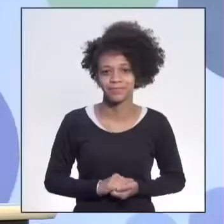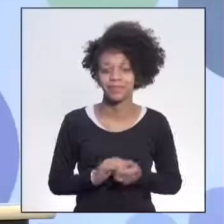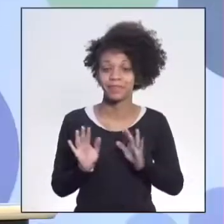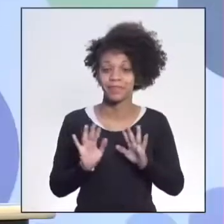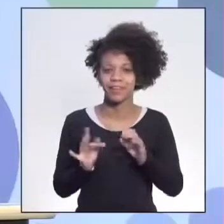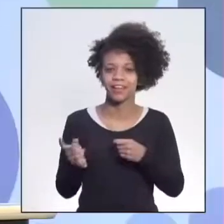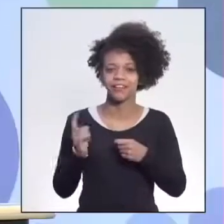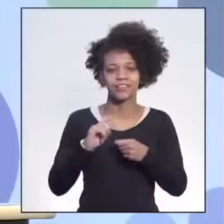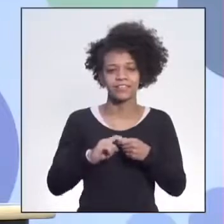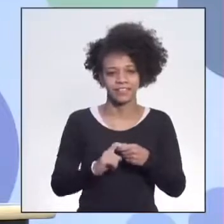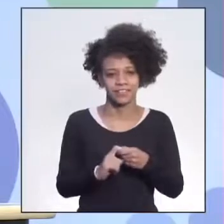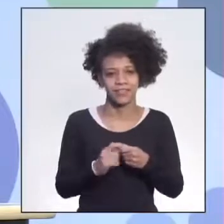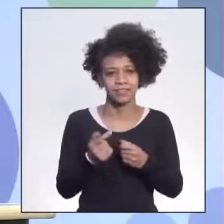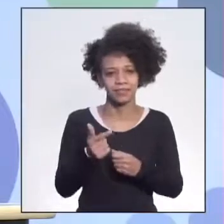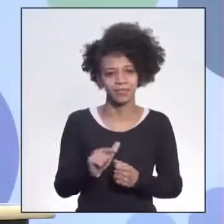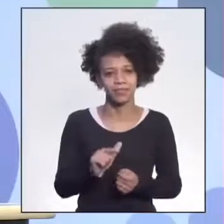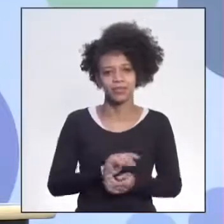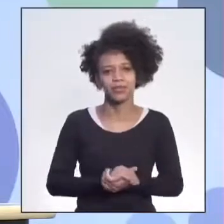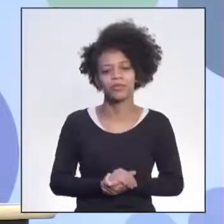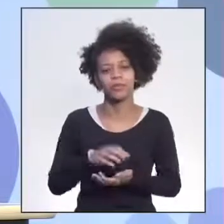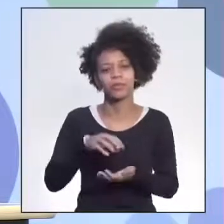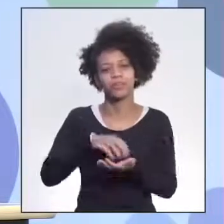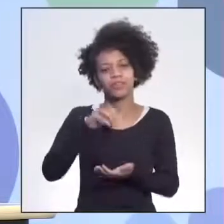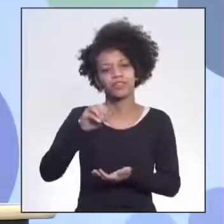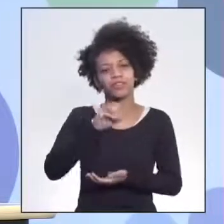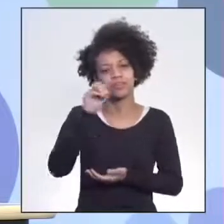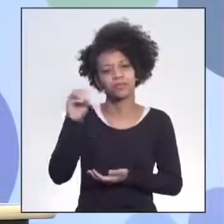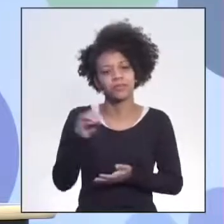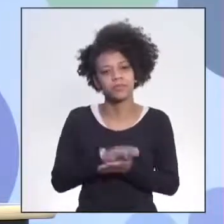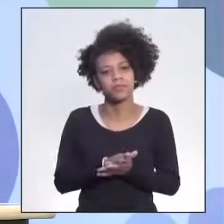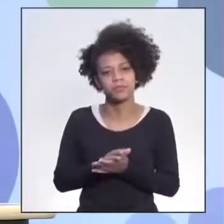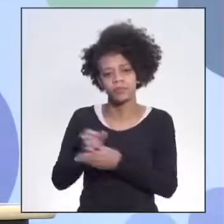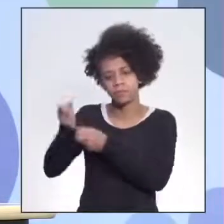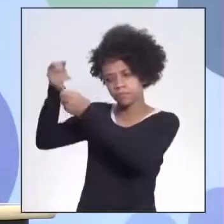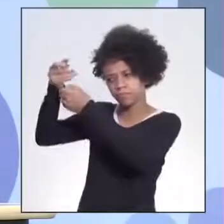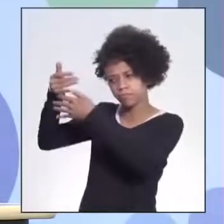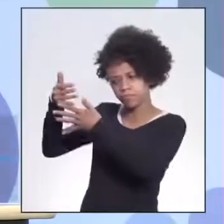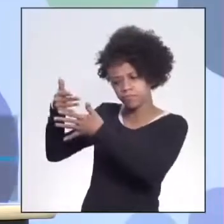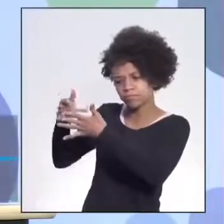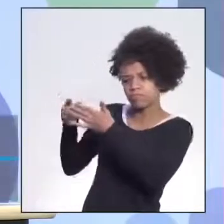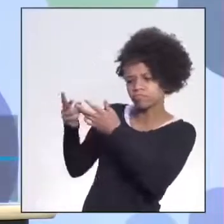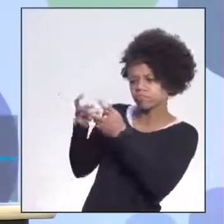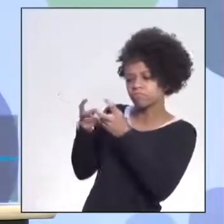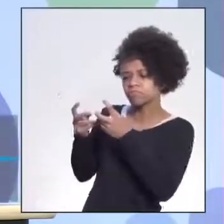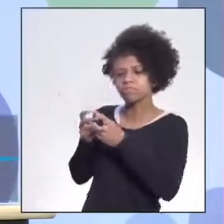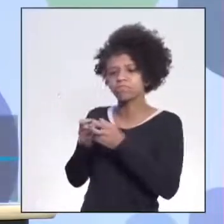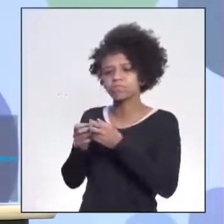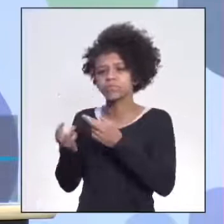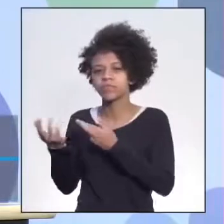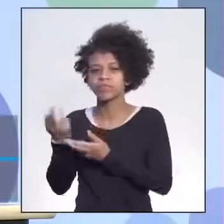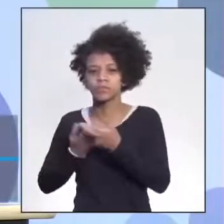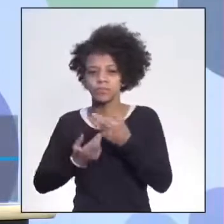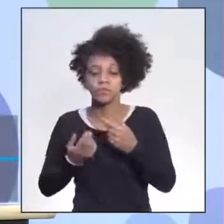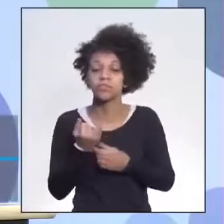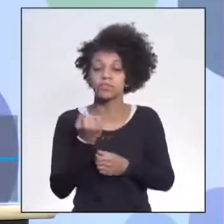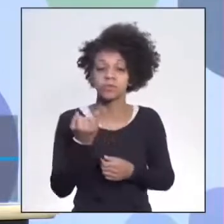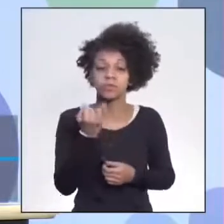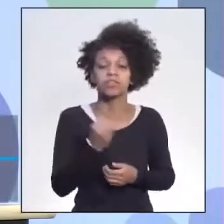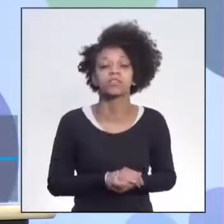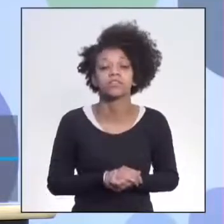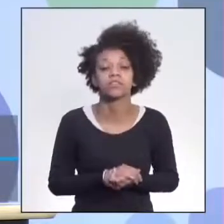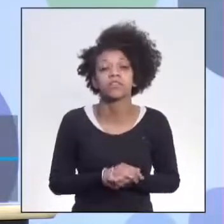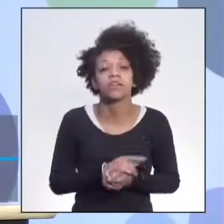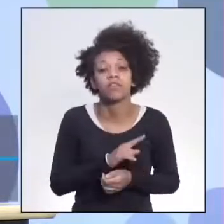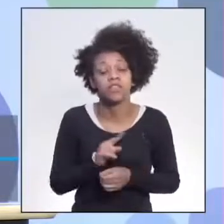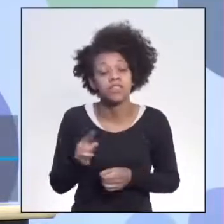Olá, voltamos aqui para o Centro de Mídias, né? Estava aqui buscando algumas contribuições importantes, vocês